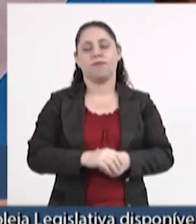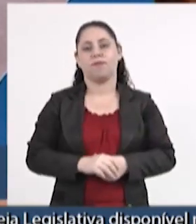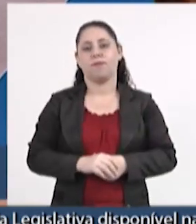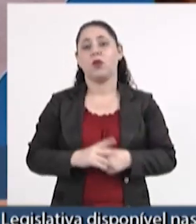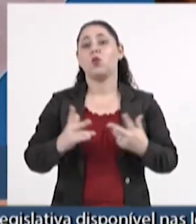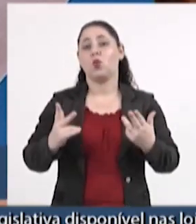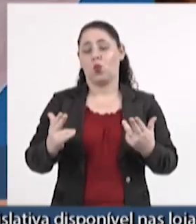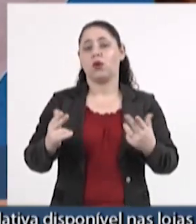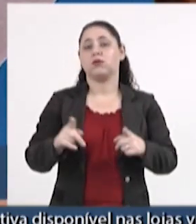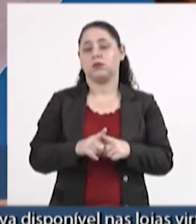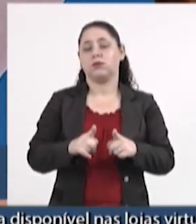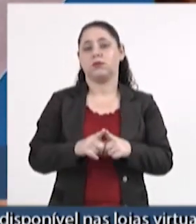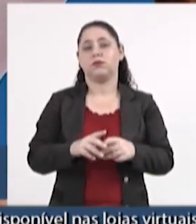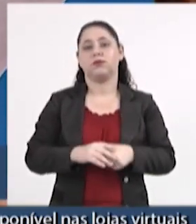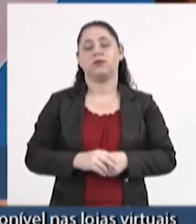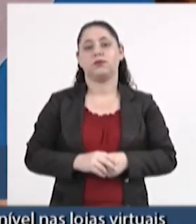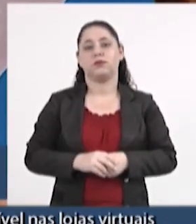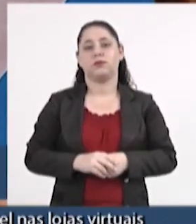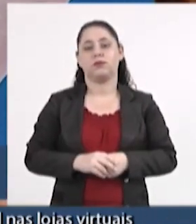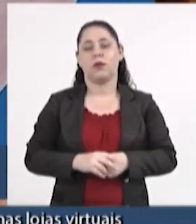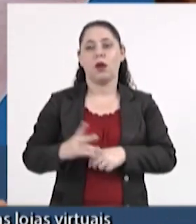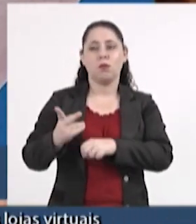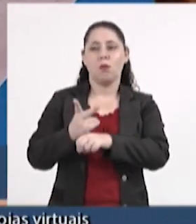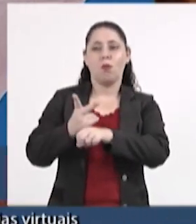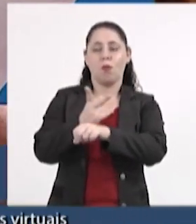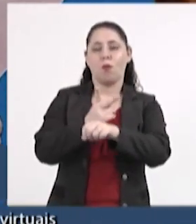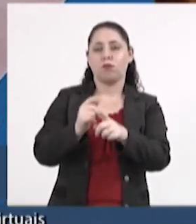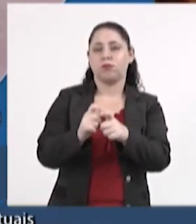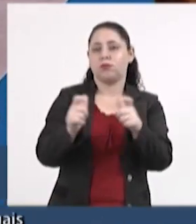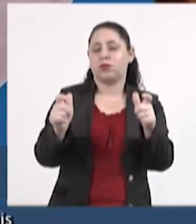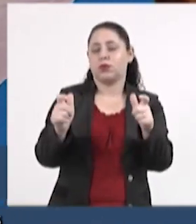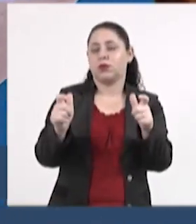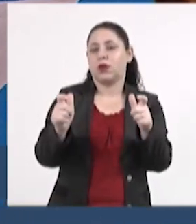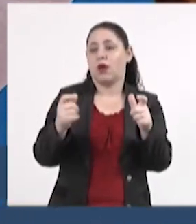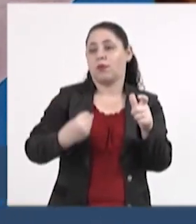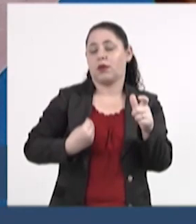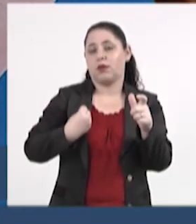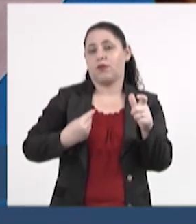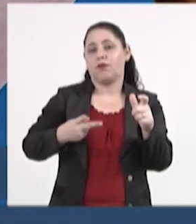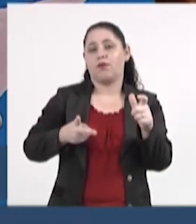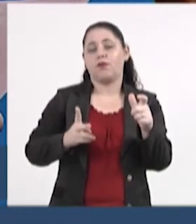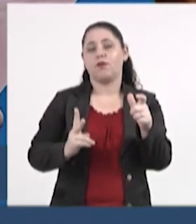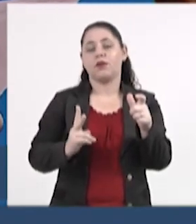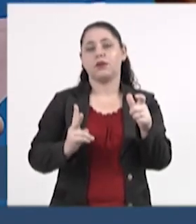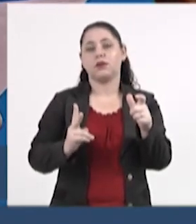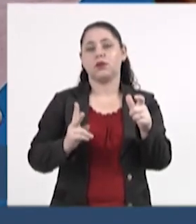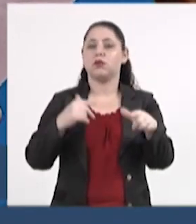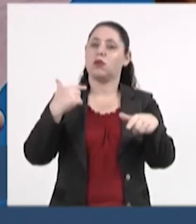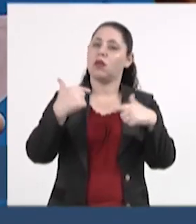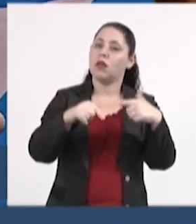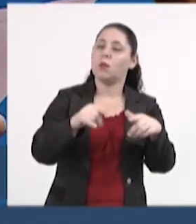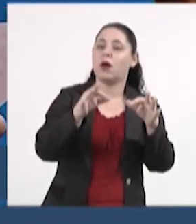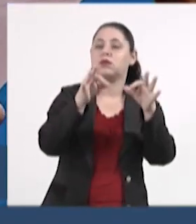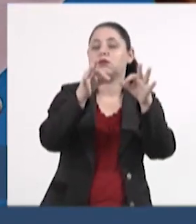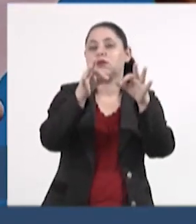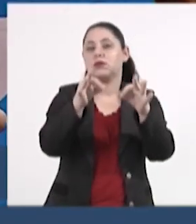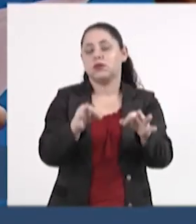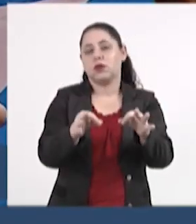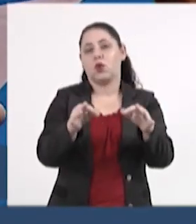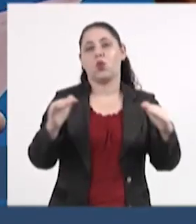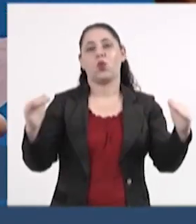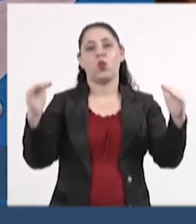Ao mesmo tempo, nossa busca é maior pelo bem viver, pela uma vida de trabalho decente,